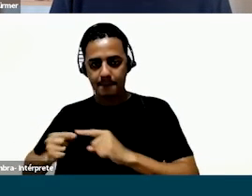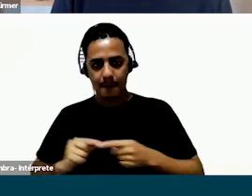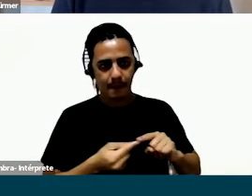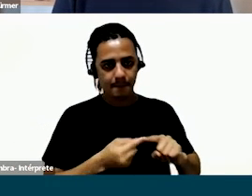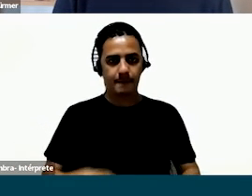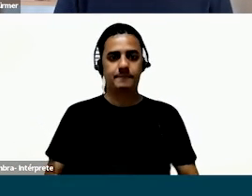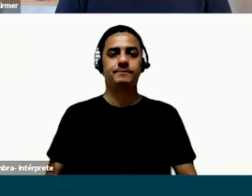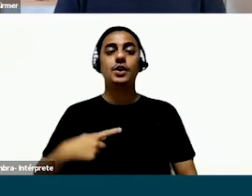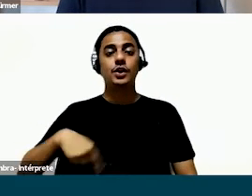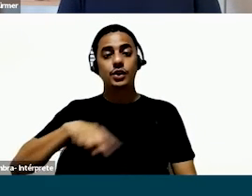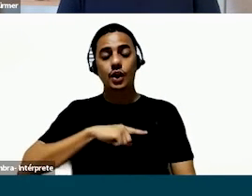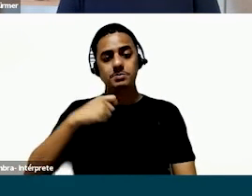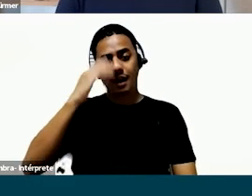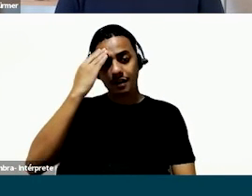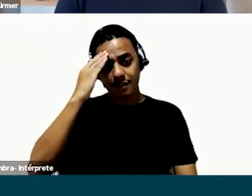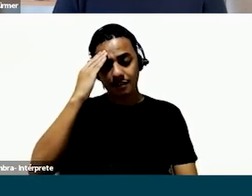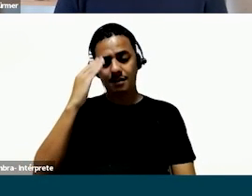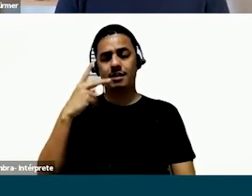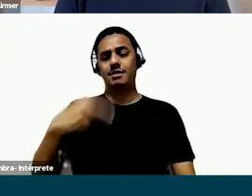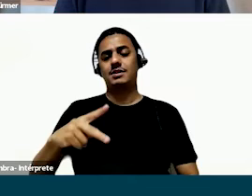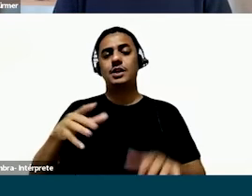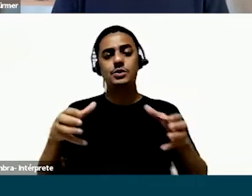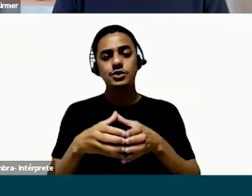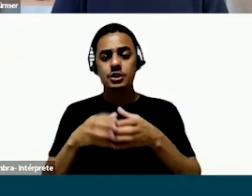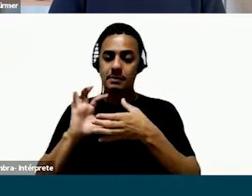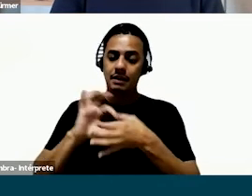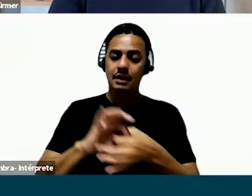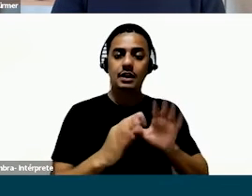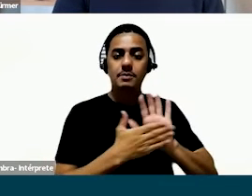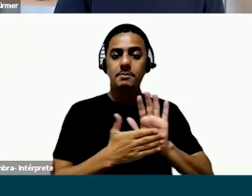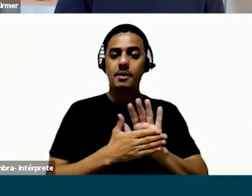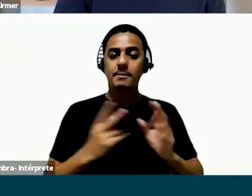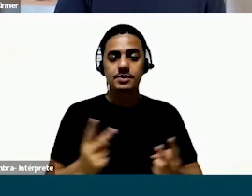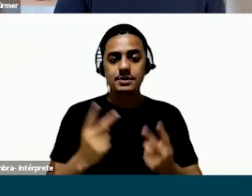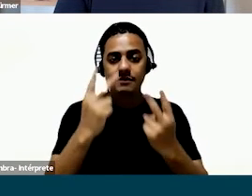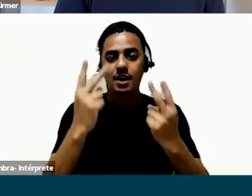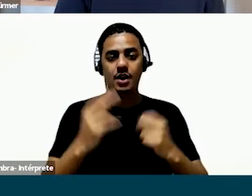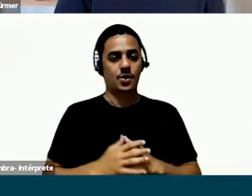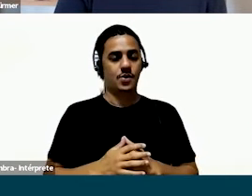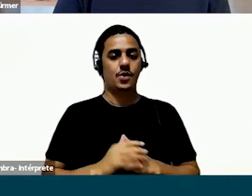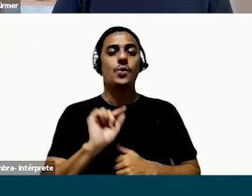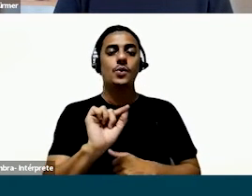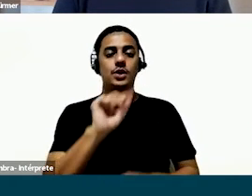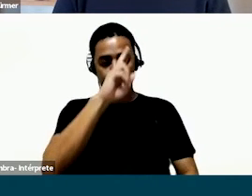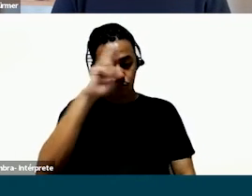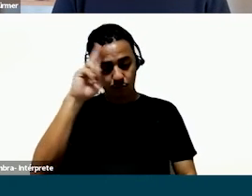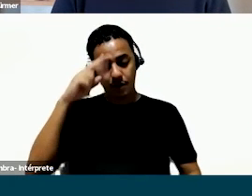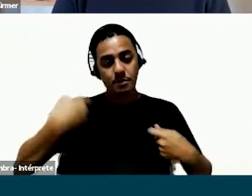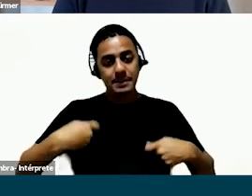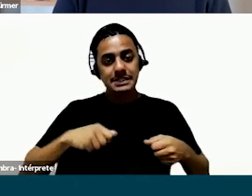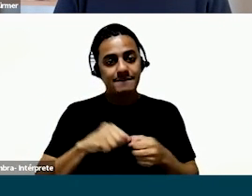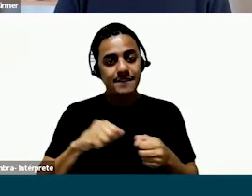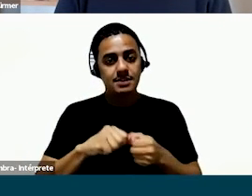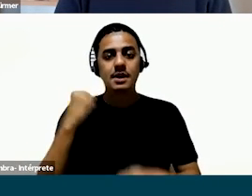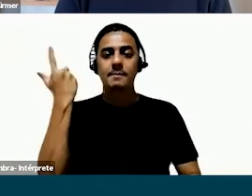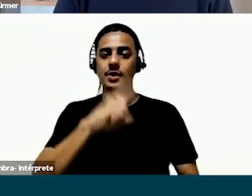encadeiam. A próxima etapa aqui é justamente entender como o seu time está conectado com a proposta de valor e com essa ação-chave que o